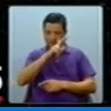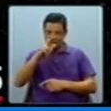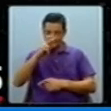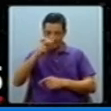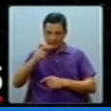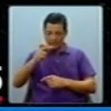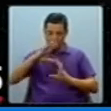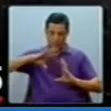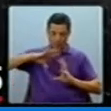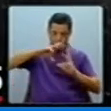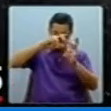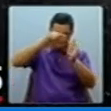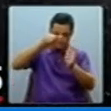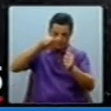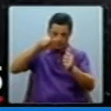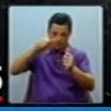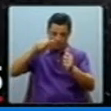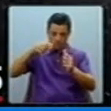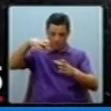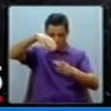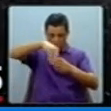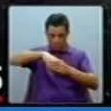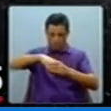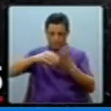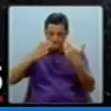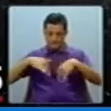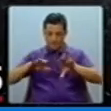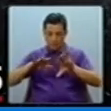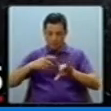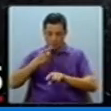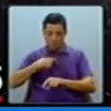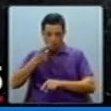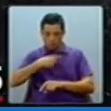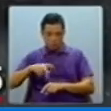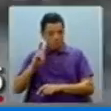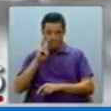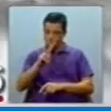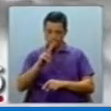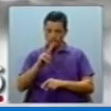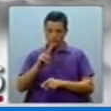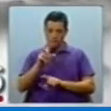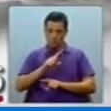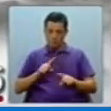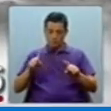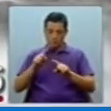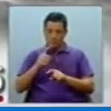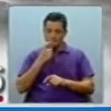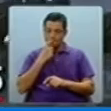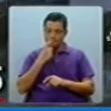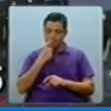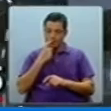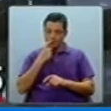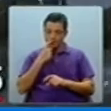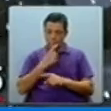autênticos planetas que têm mundos dentro de mundos. Mas nós não conseguimos olhar para estes núcleos rochosos, para aquelas zonas mais interiores destes